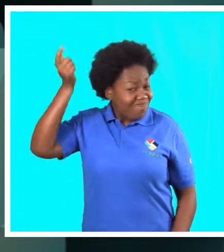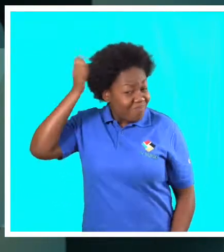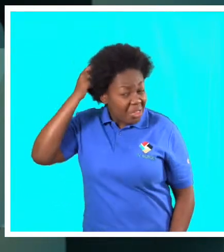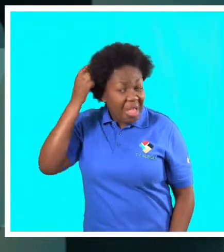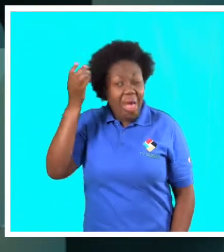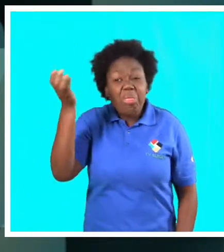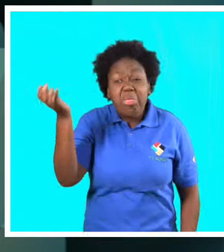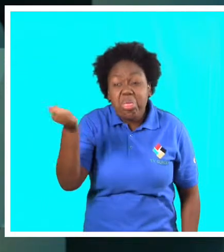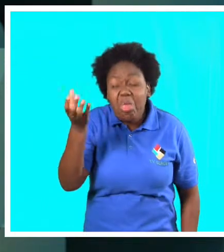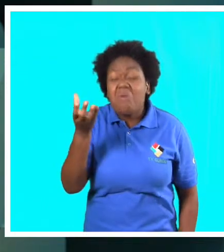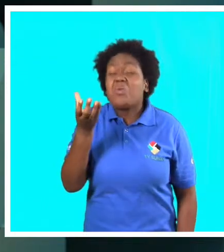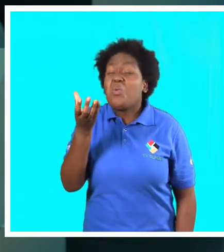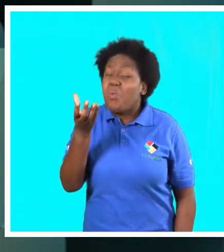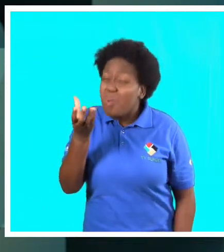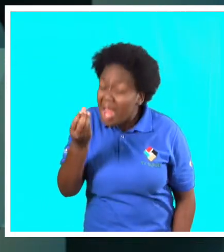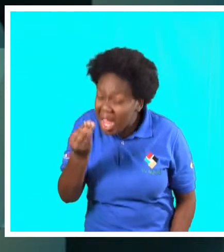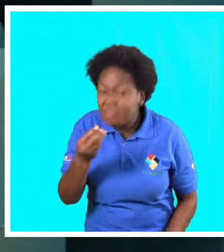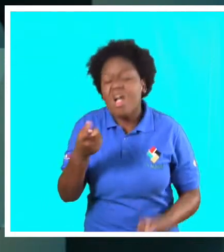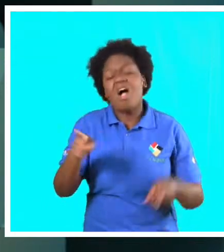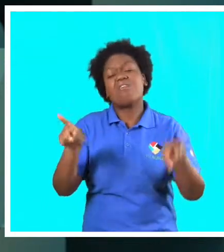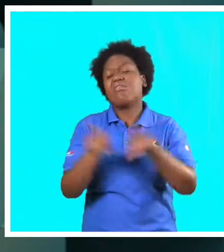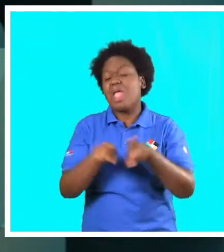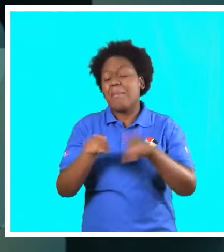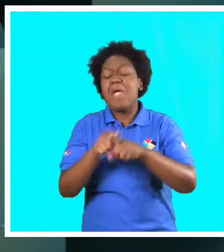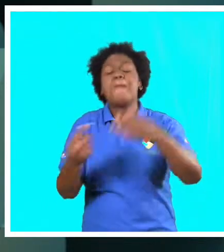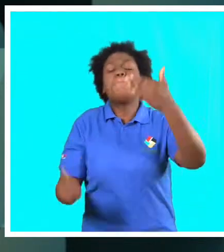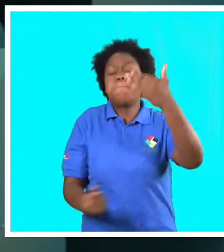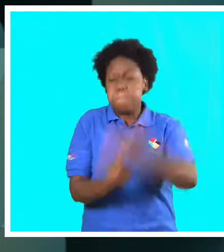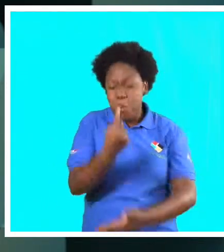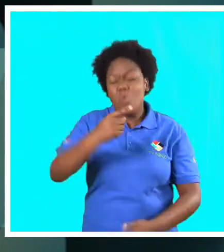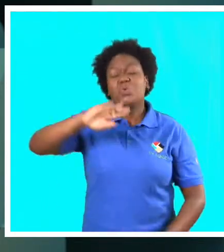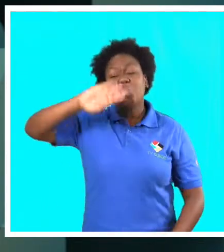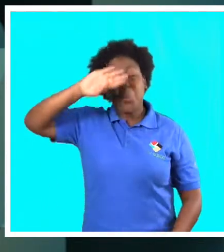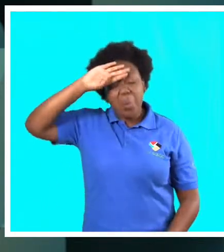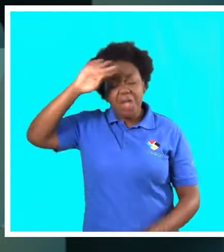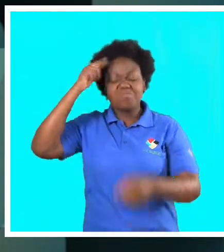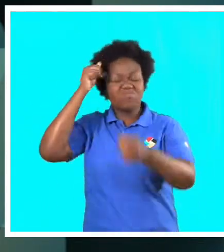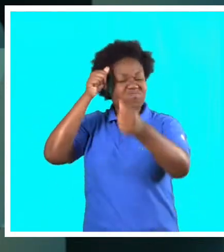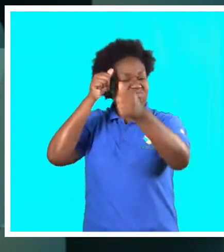desenvolvimento de uma doença mental.